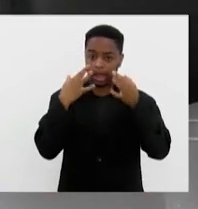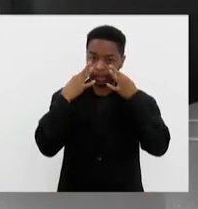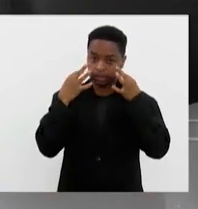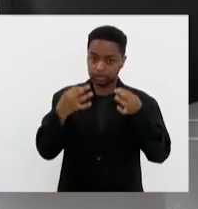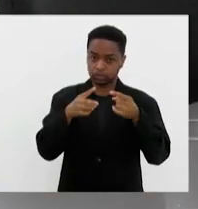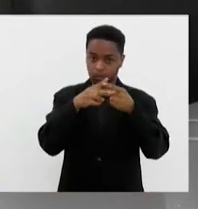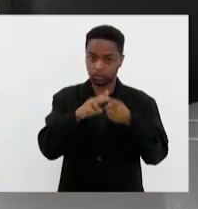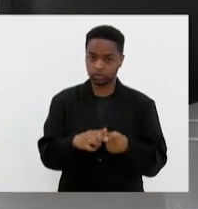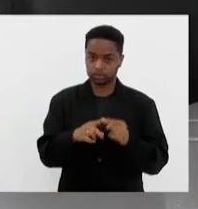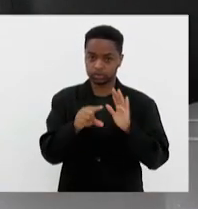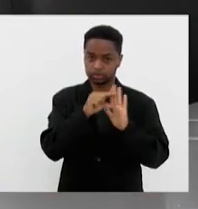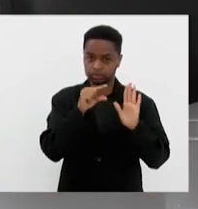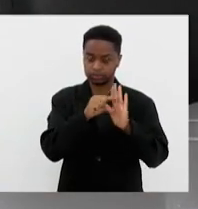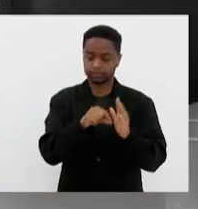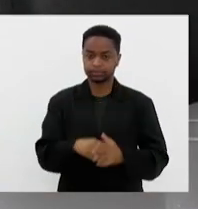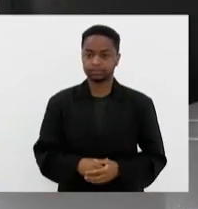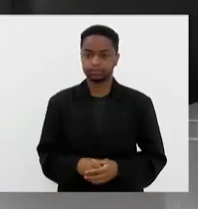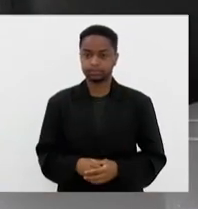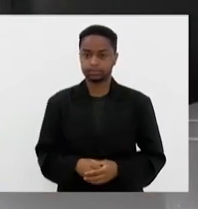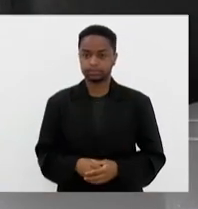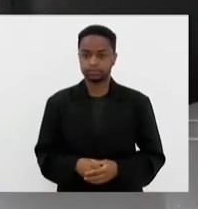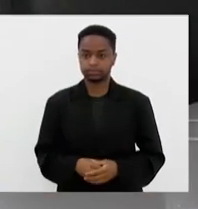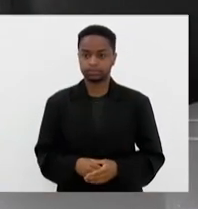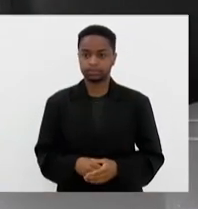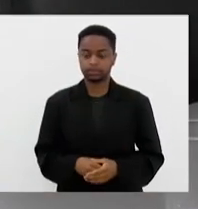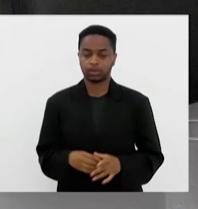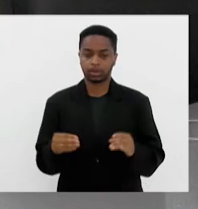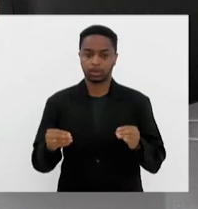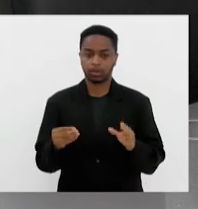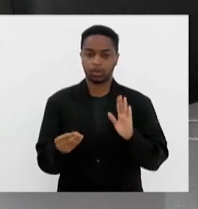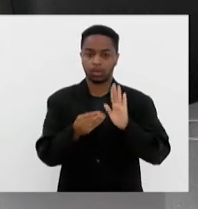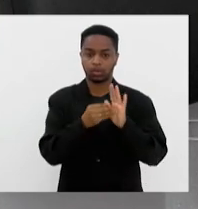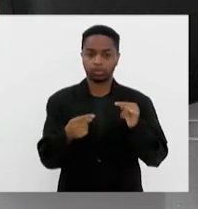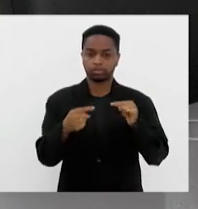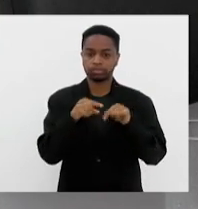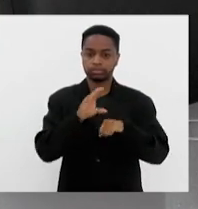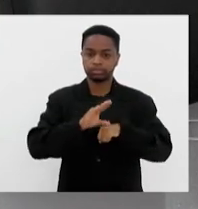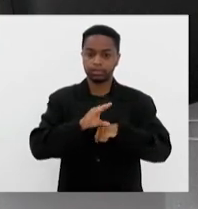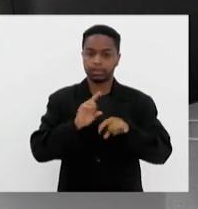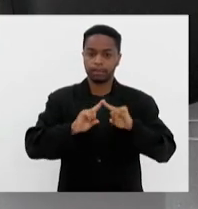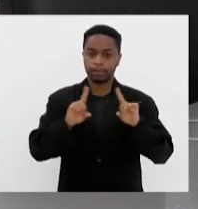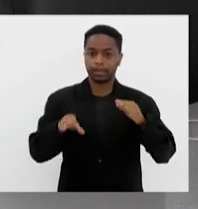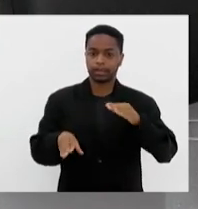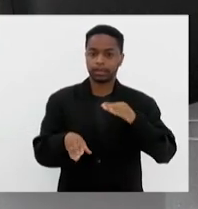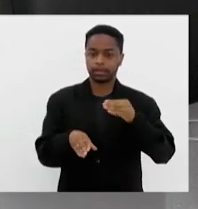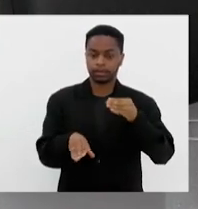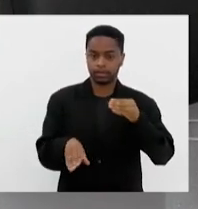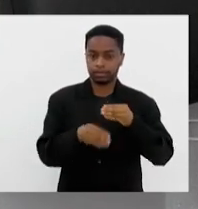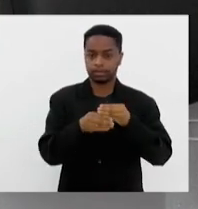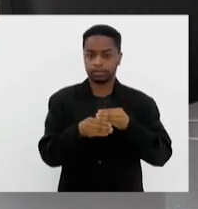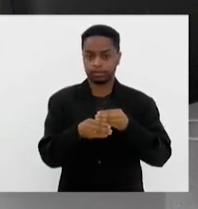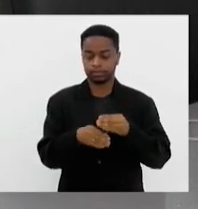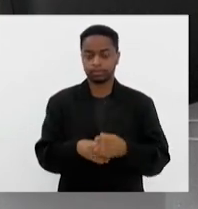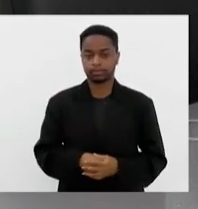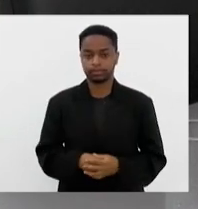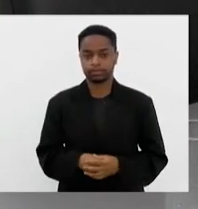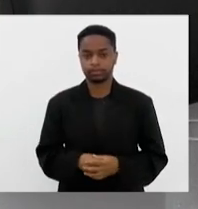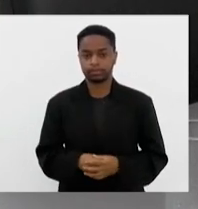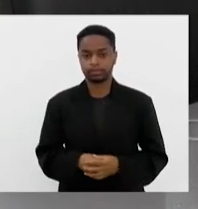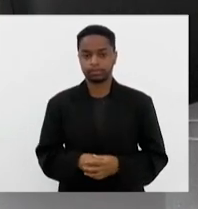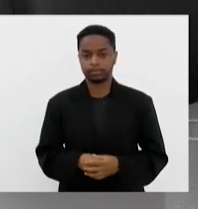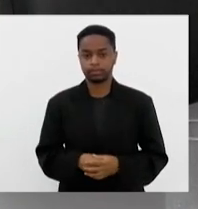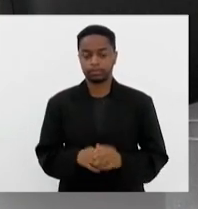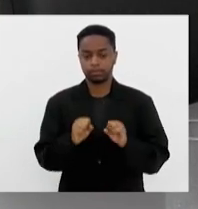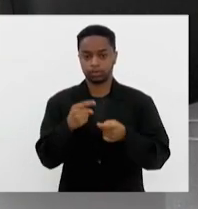emenda. E aí fica o parecer constitucionalidade. Pela constitucionalidade com emendas. Então, o parecer do deputado Fred pela constitucionalidade com emendas.